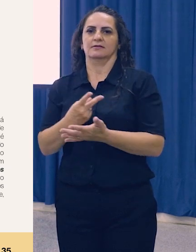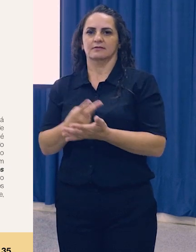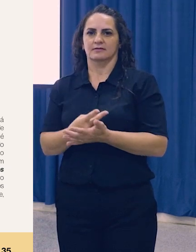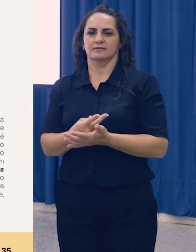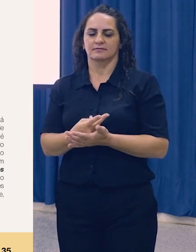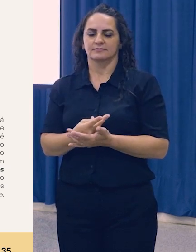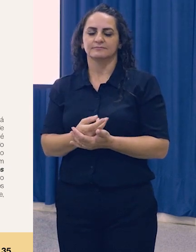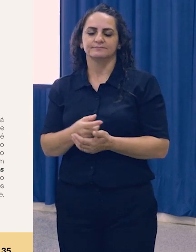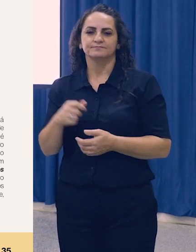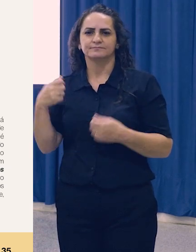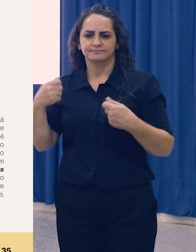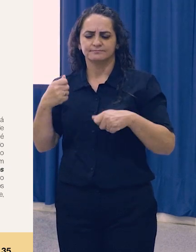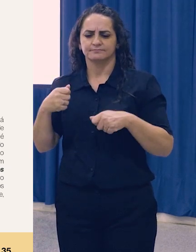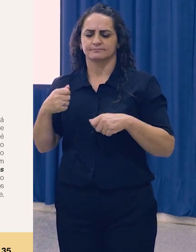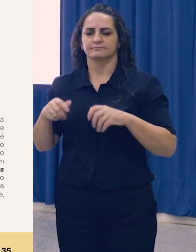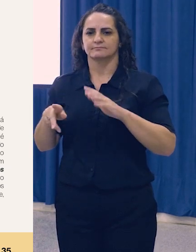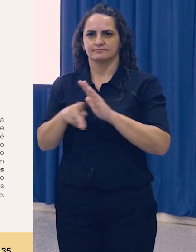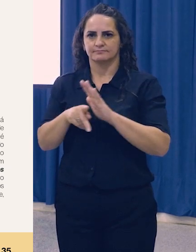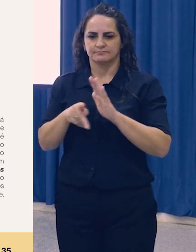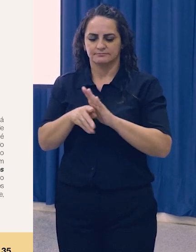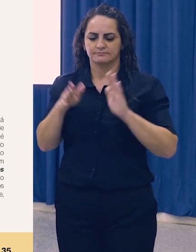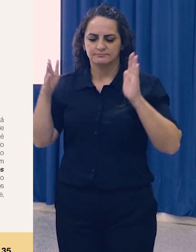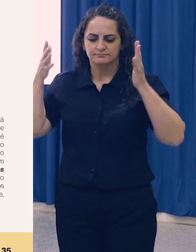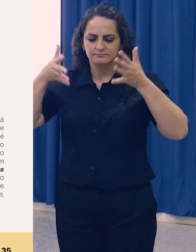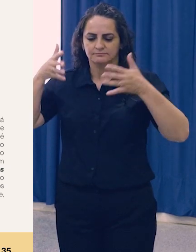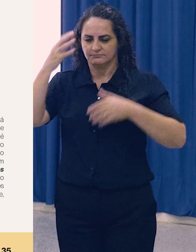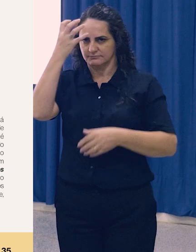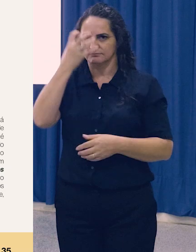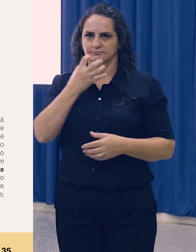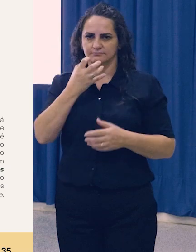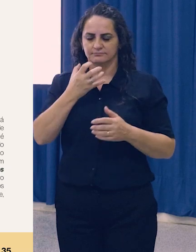precisa ser bem profissional nesse sentido.